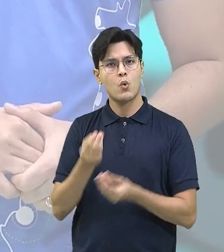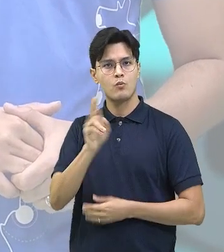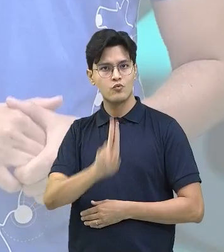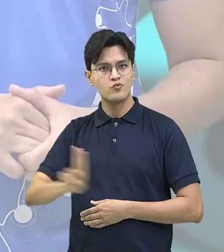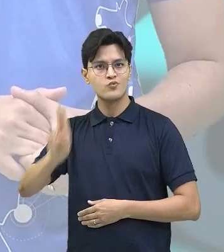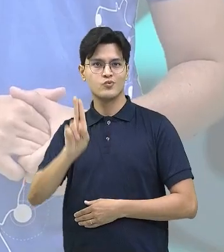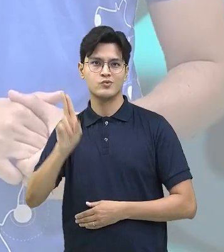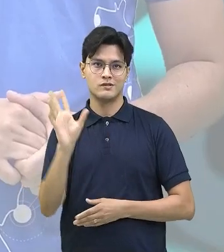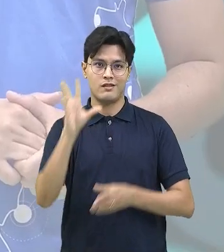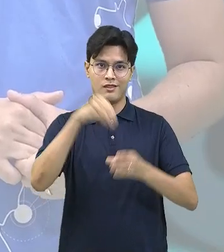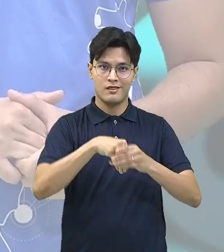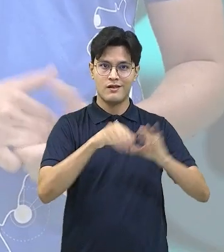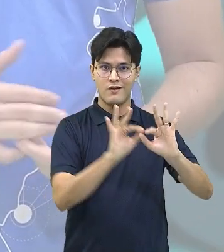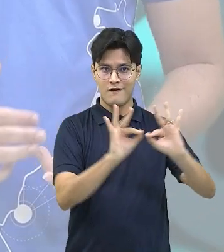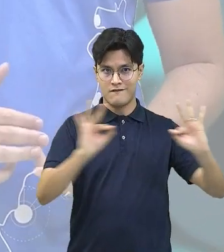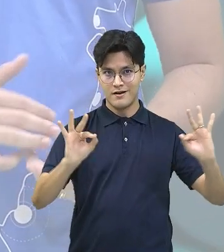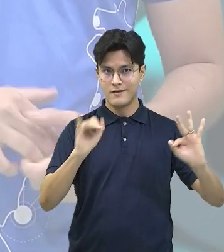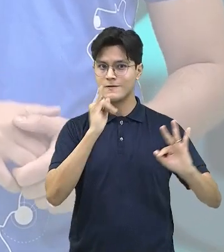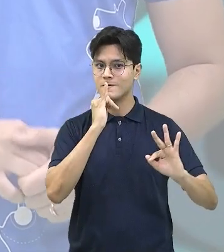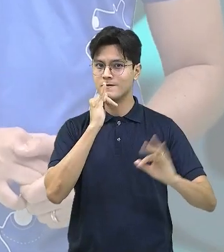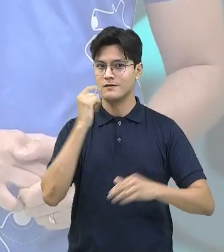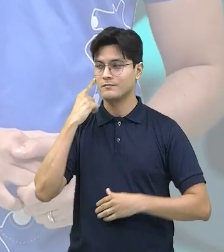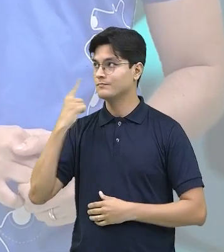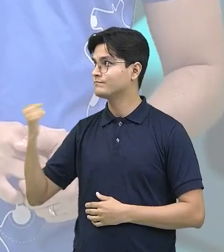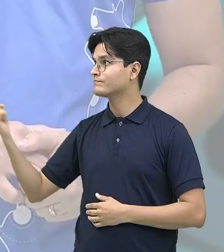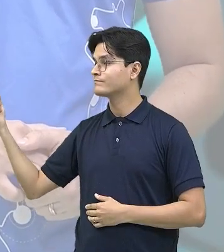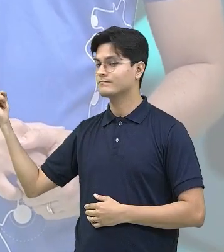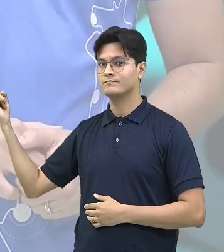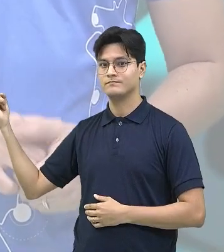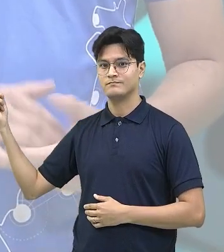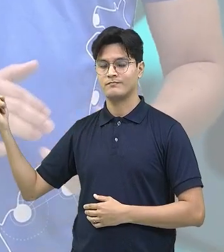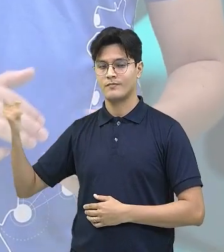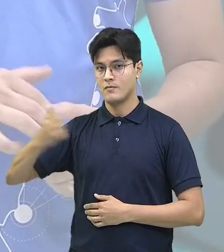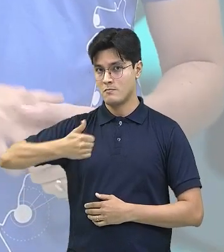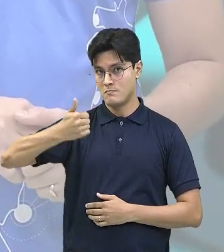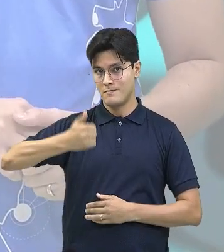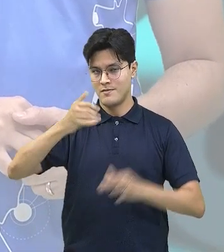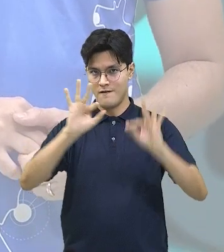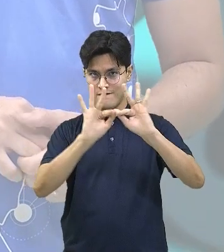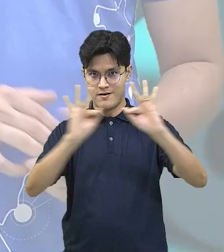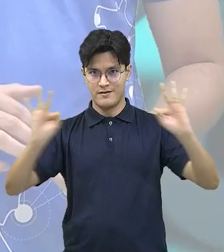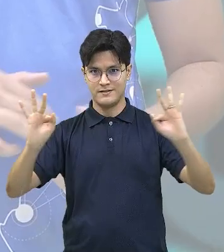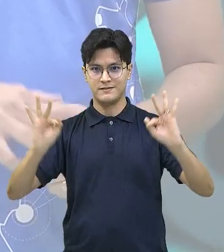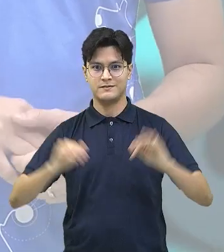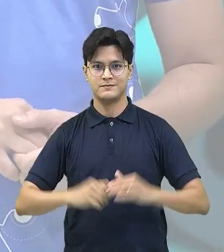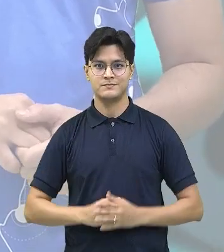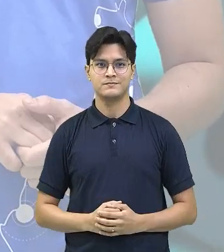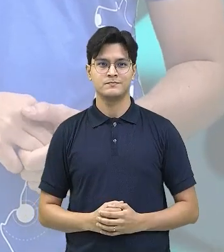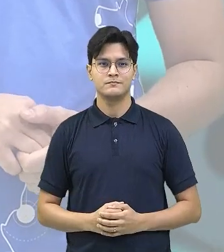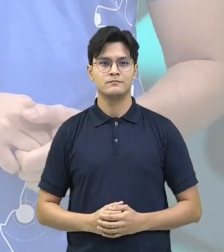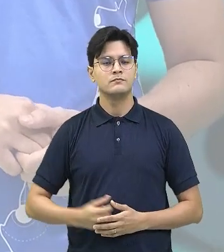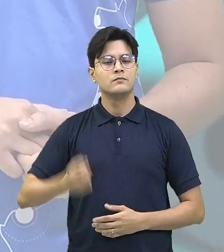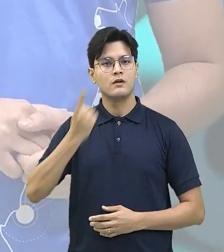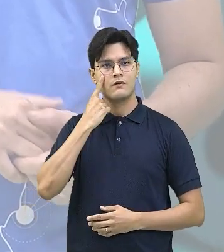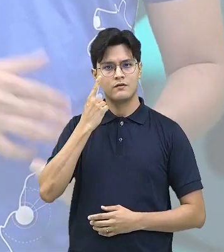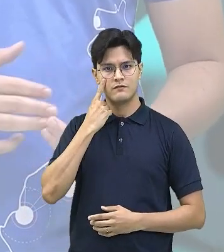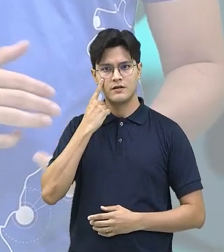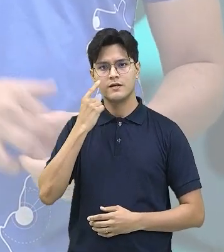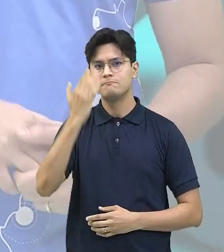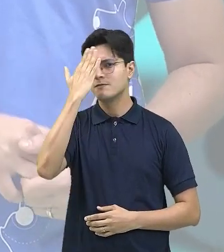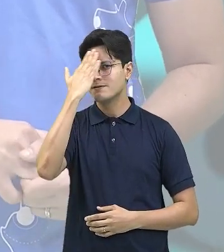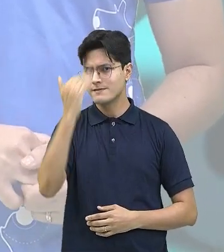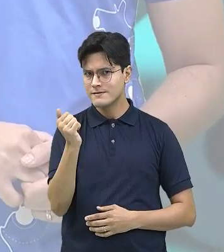primeira. I studied English yesterday. Então, olha só. Veja que aqui eu já sei que